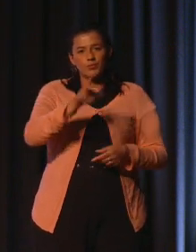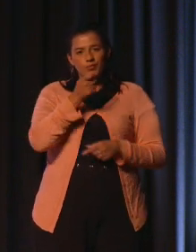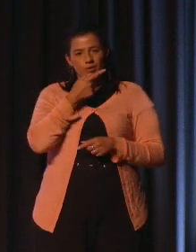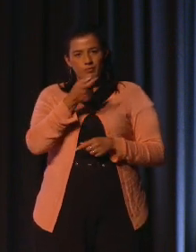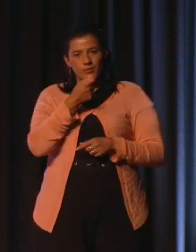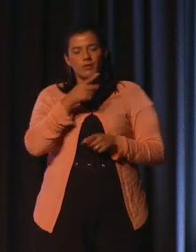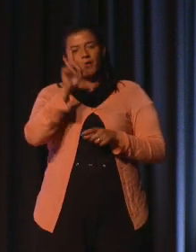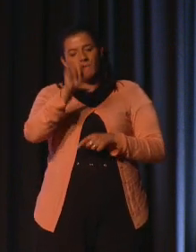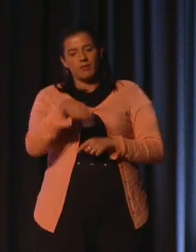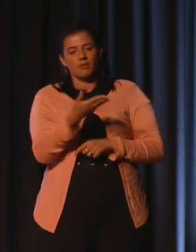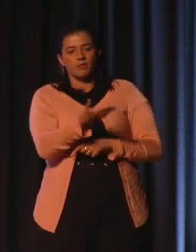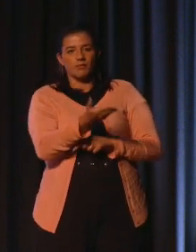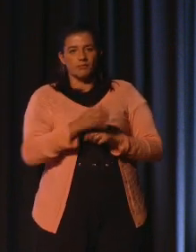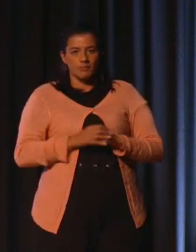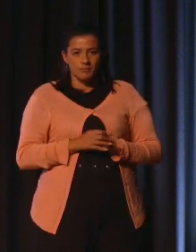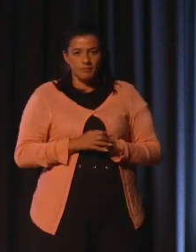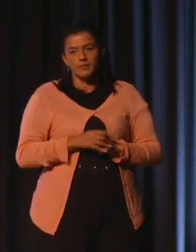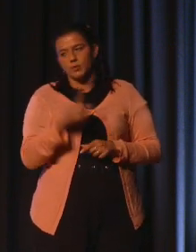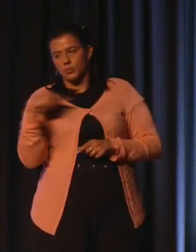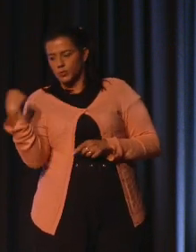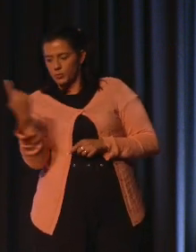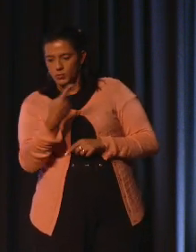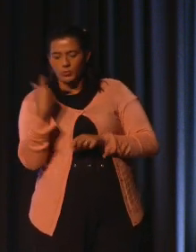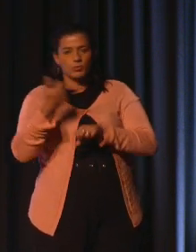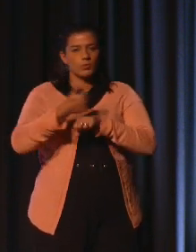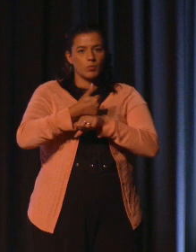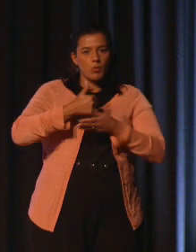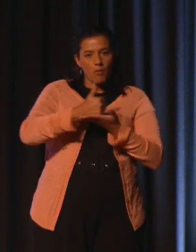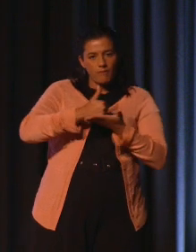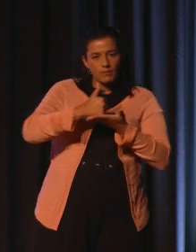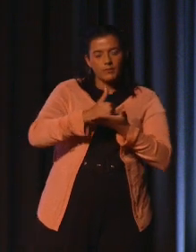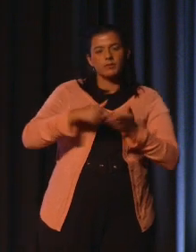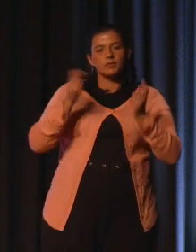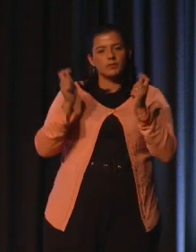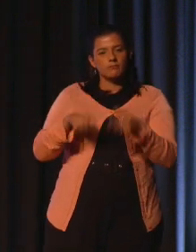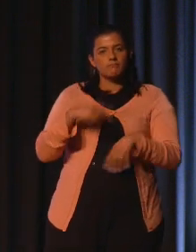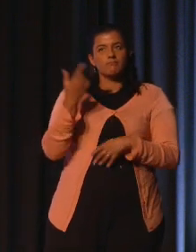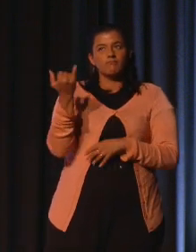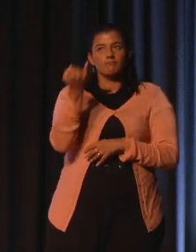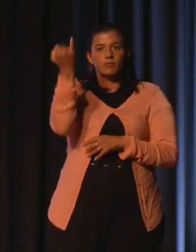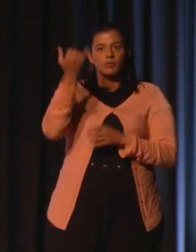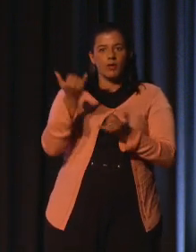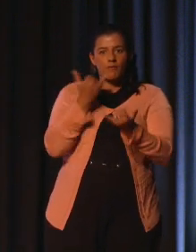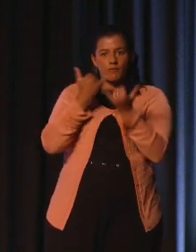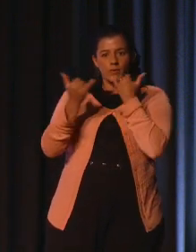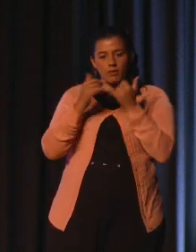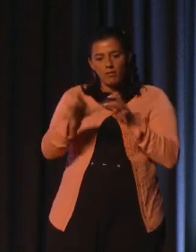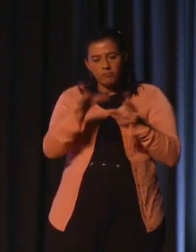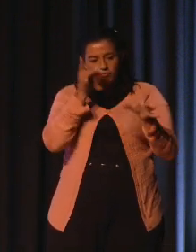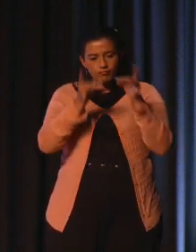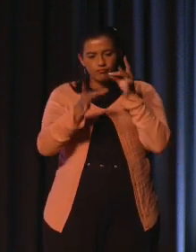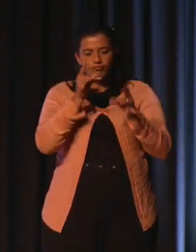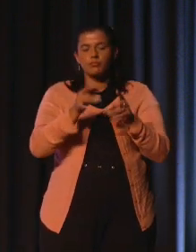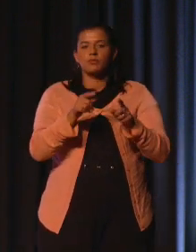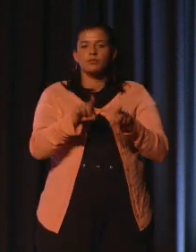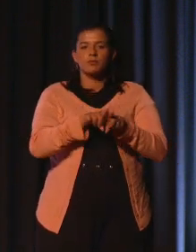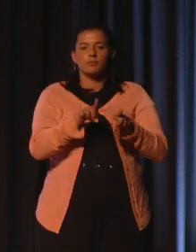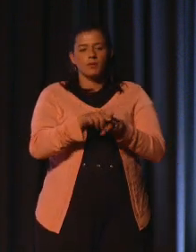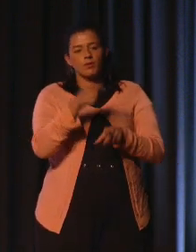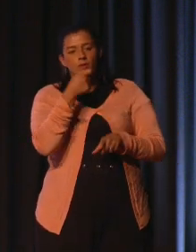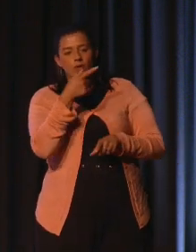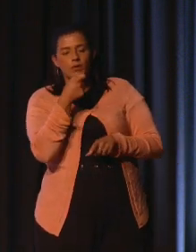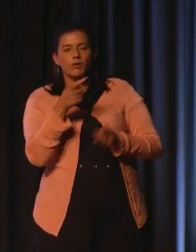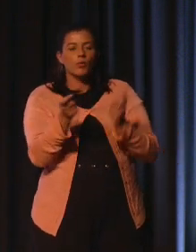ele. Né? Então, nós, como farmacêuticos, a gente precisa gerir bem essa informação, principalmente das infusões dos medicamentos, e o